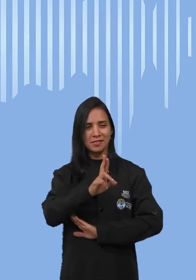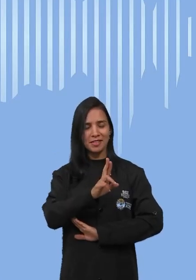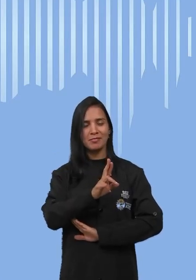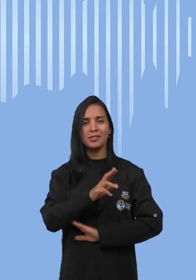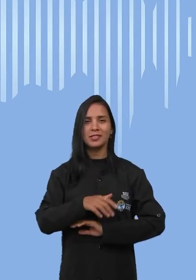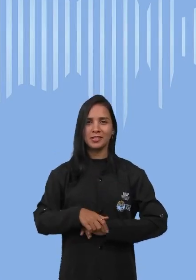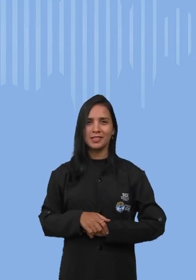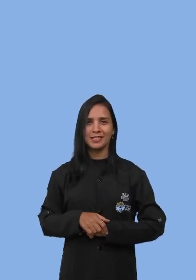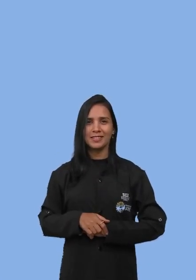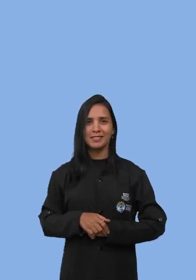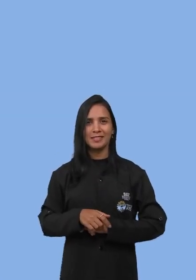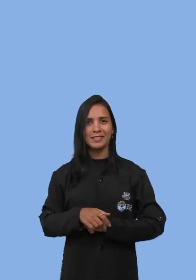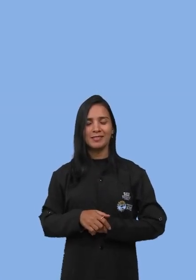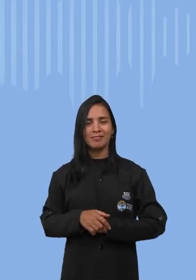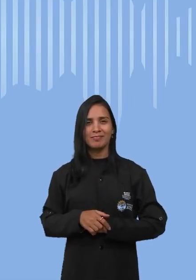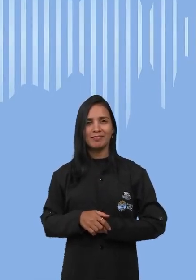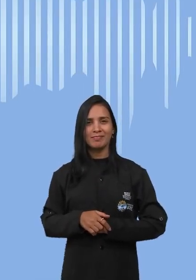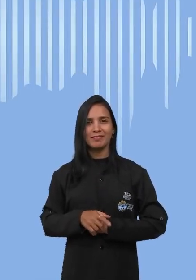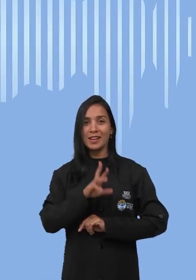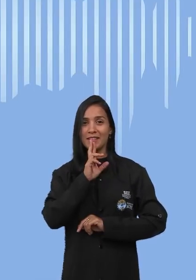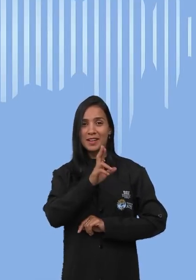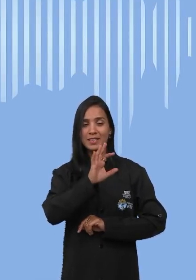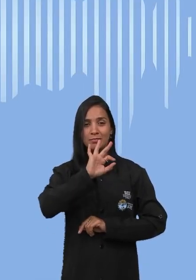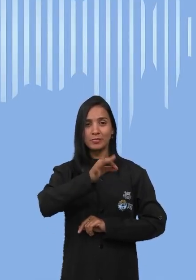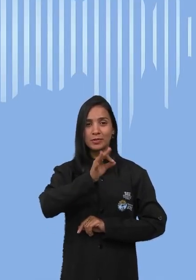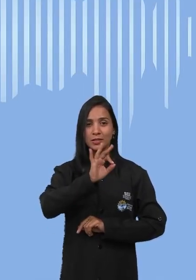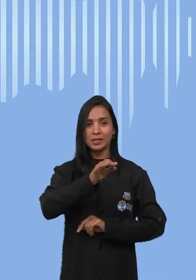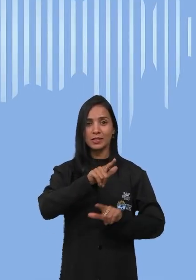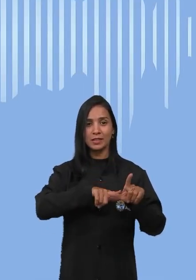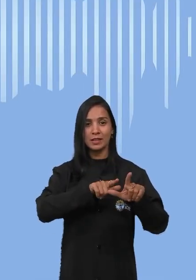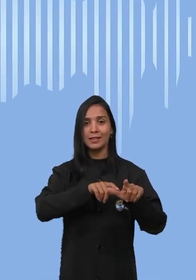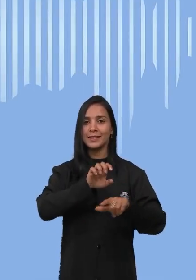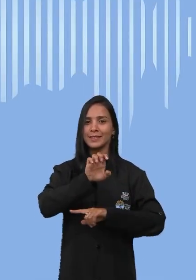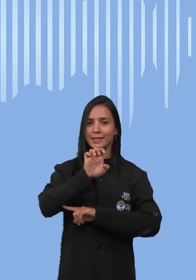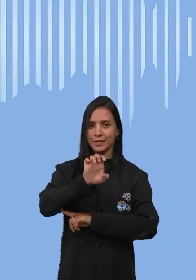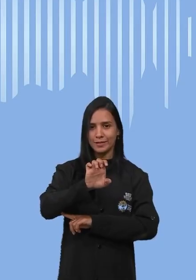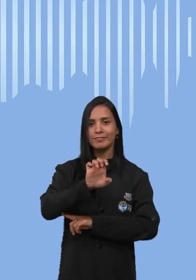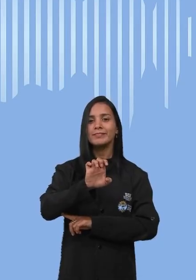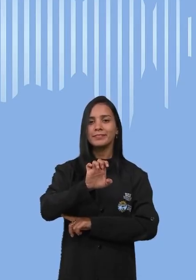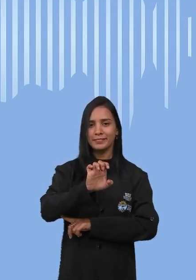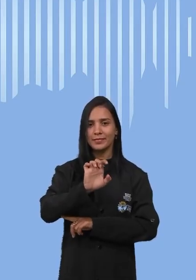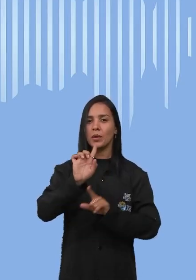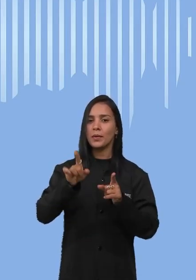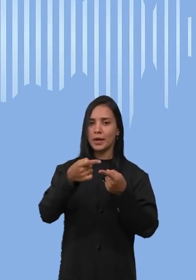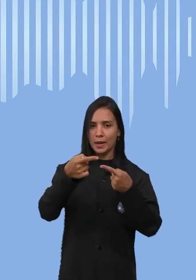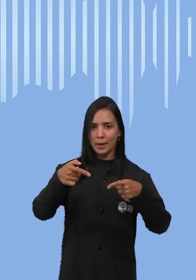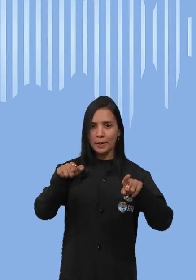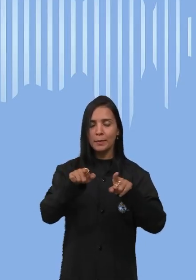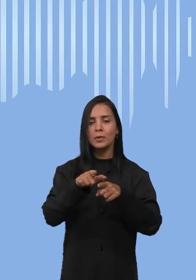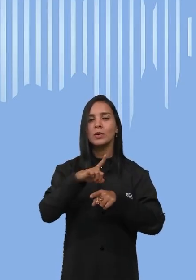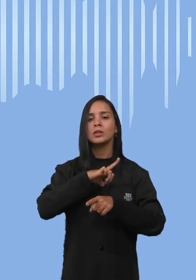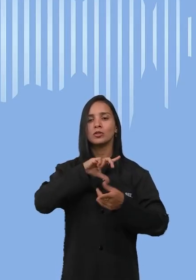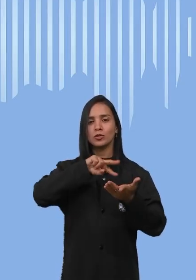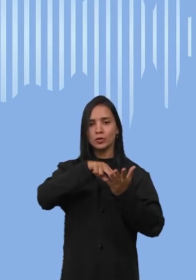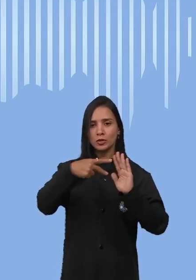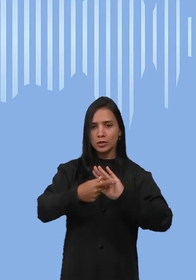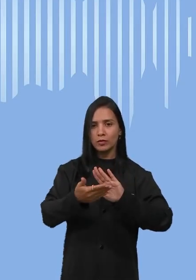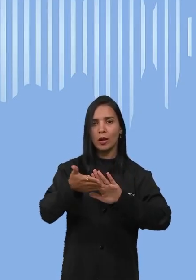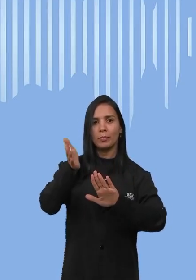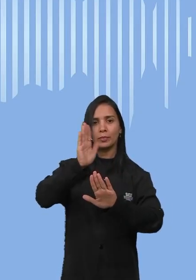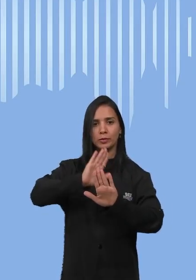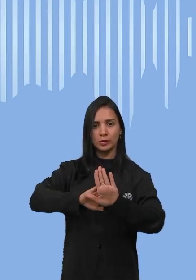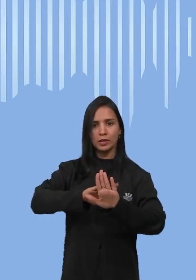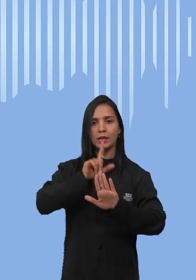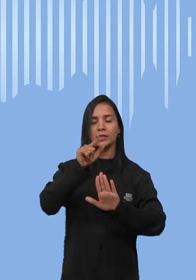A resposta correta é a letra E, simbolizava a esperança na democracia